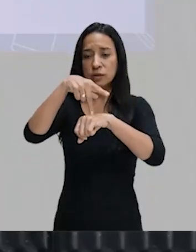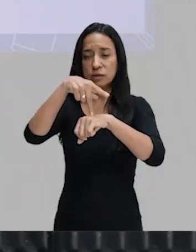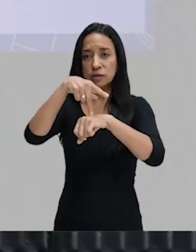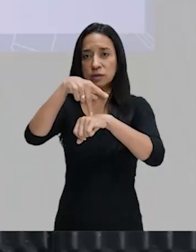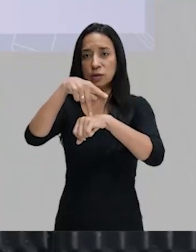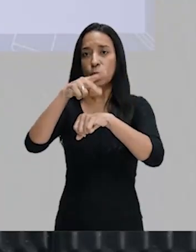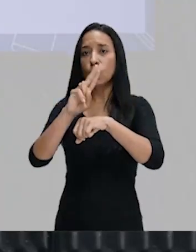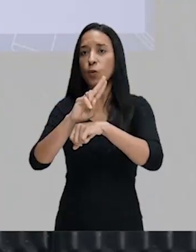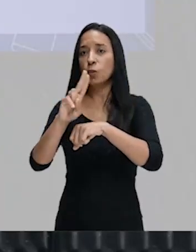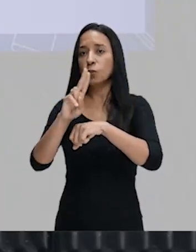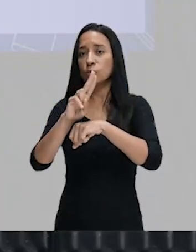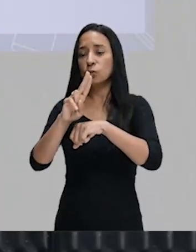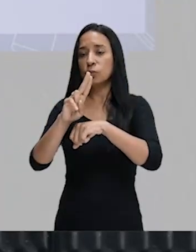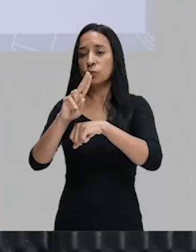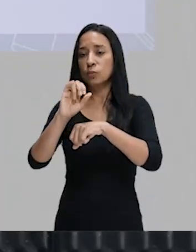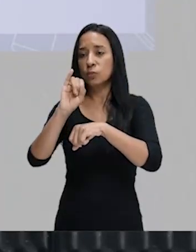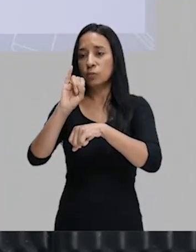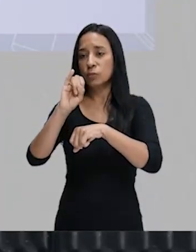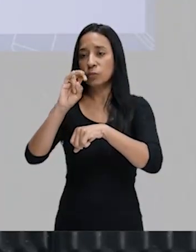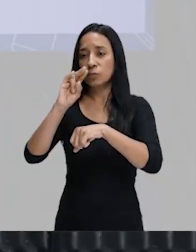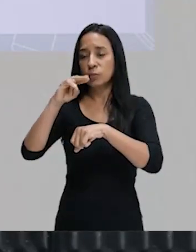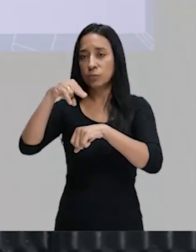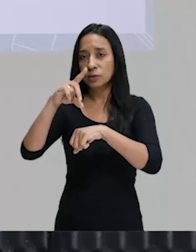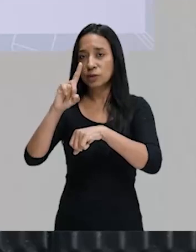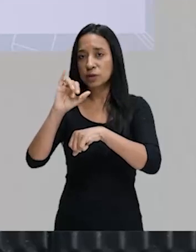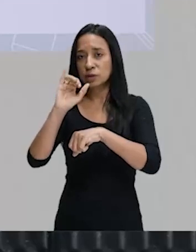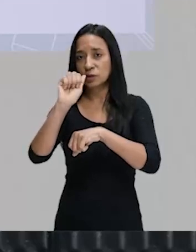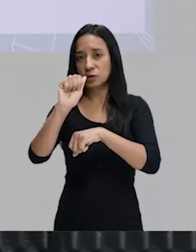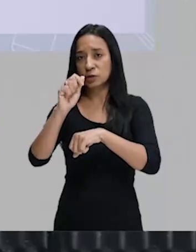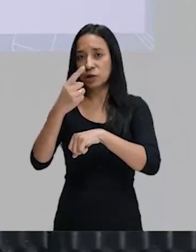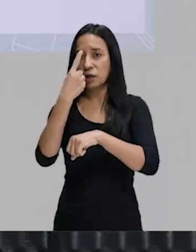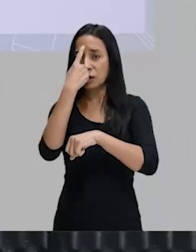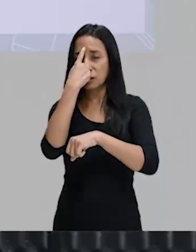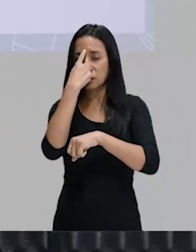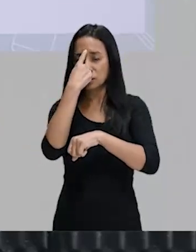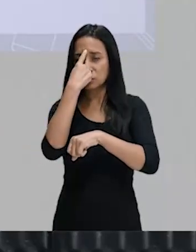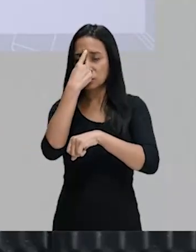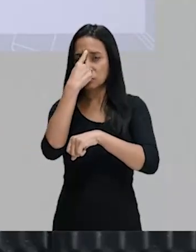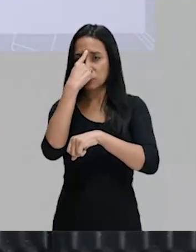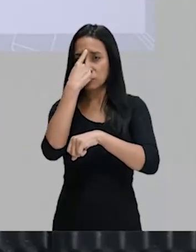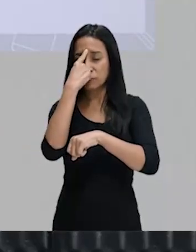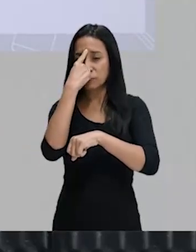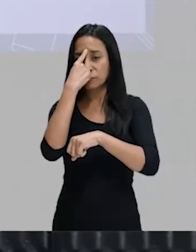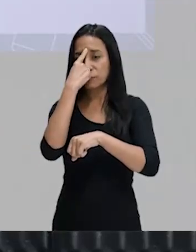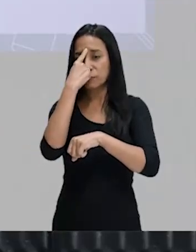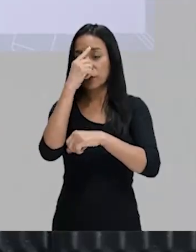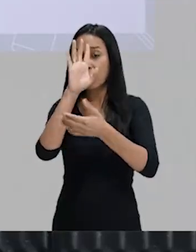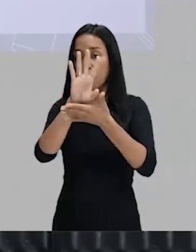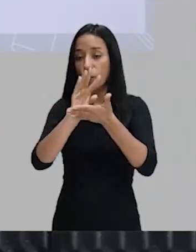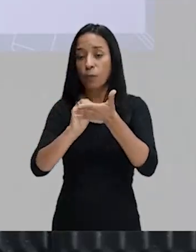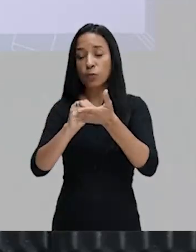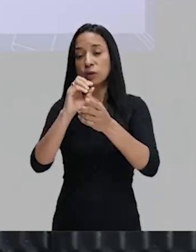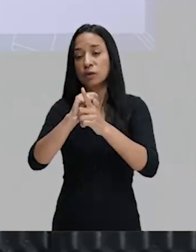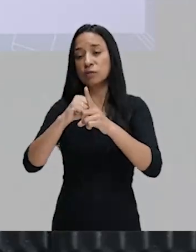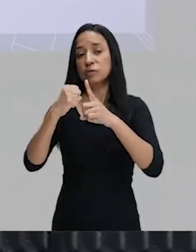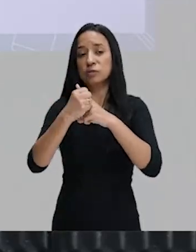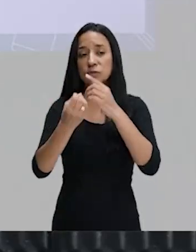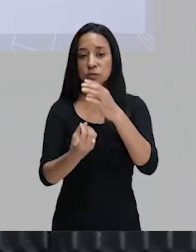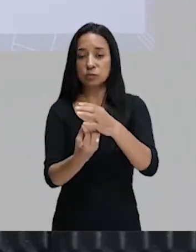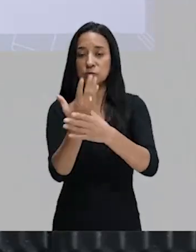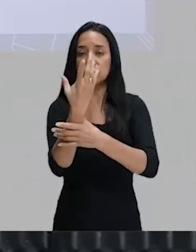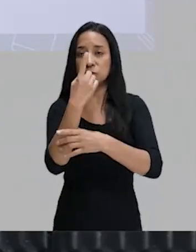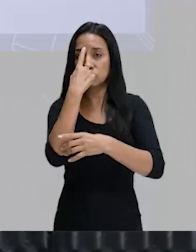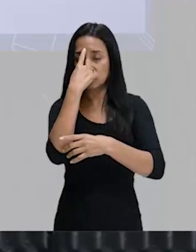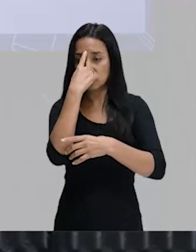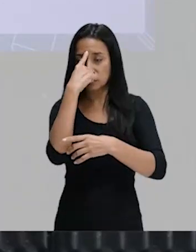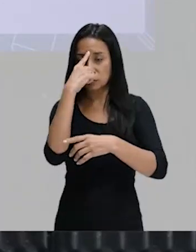chamado Índia, certo? A sociedade de castas é um modelo de sociedade que surgiu lá na